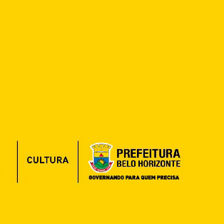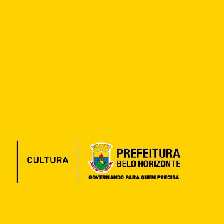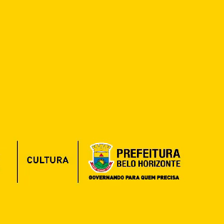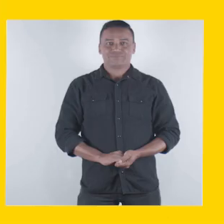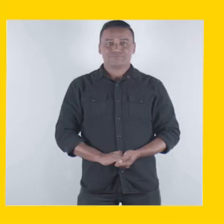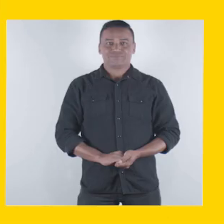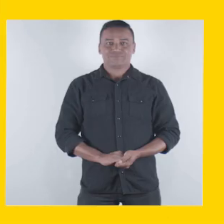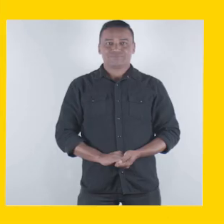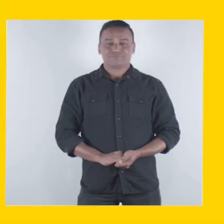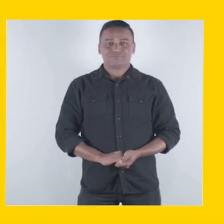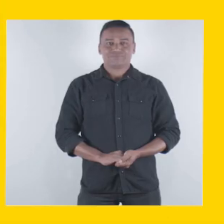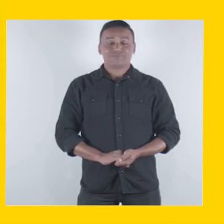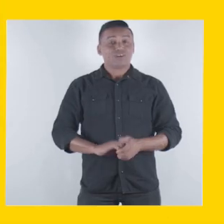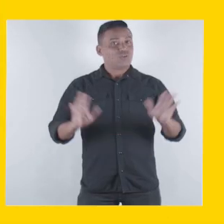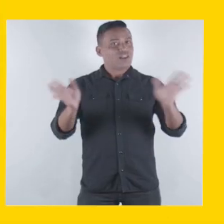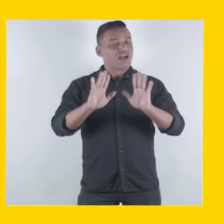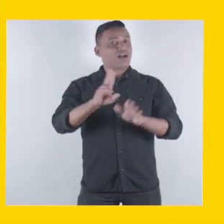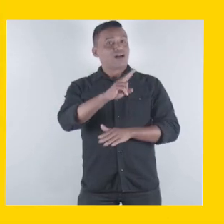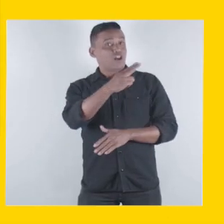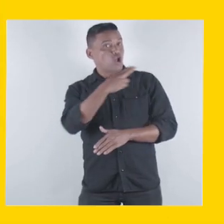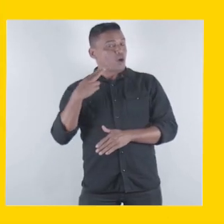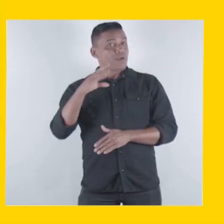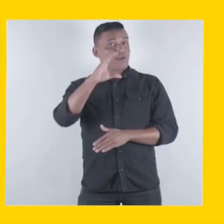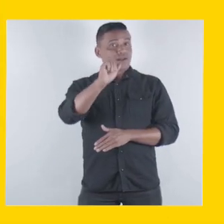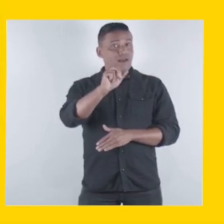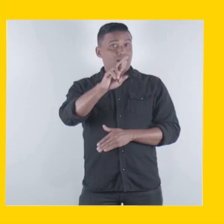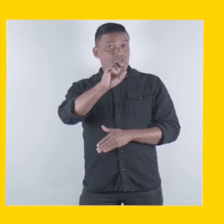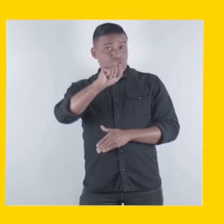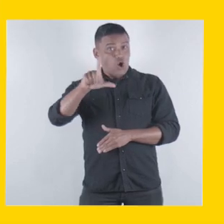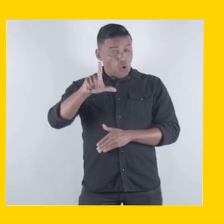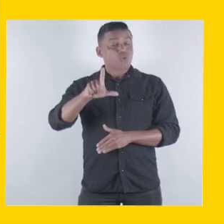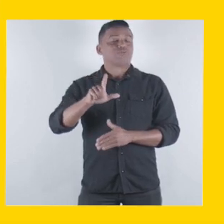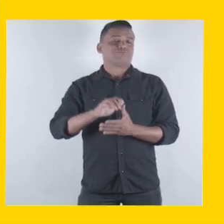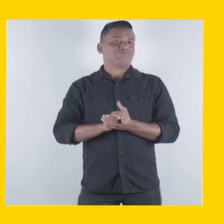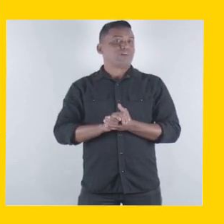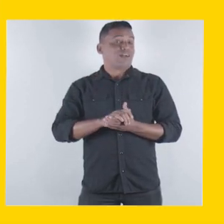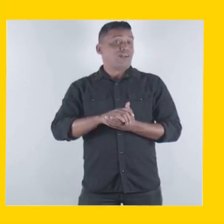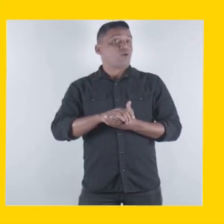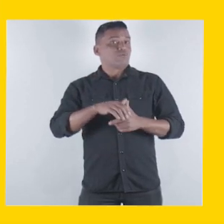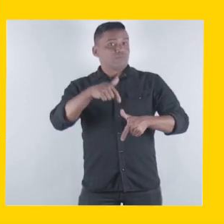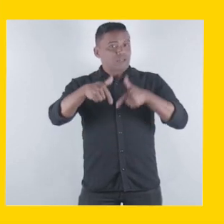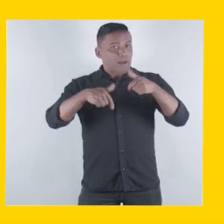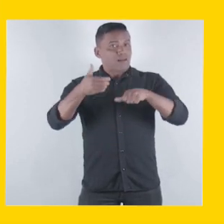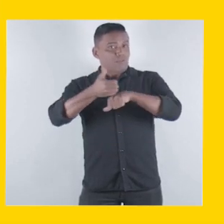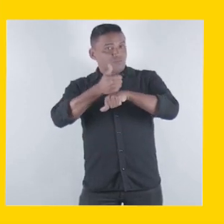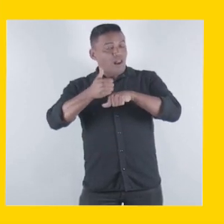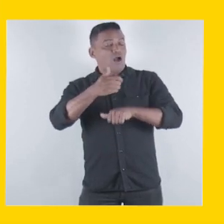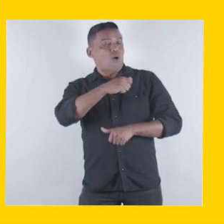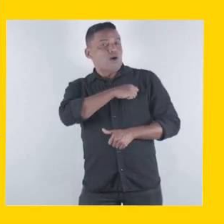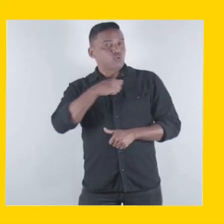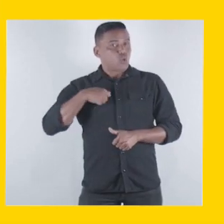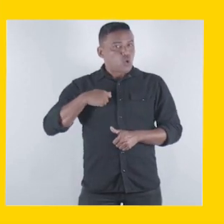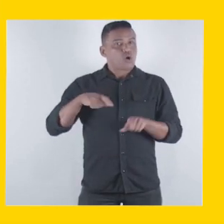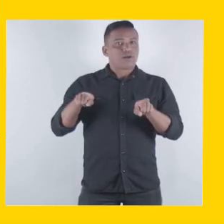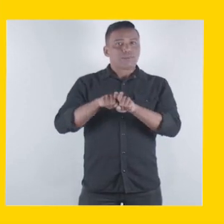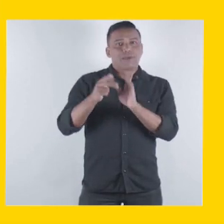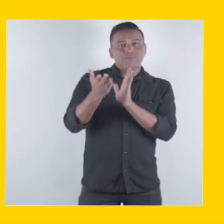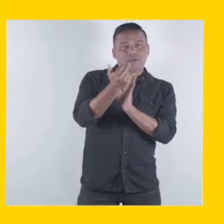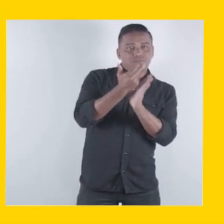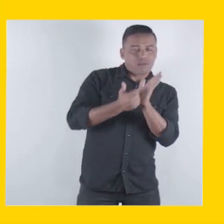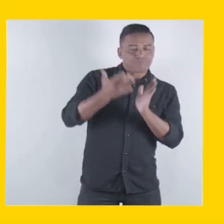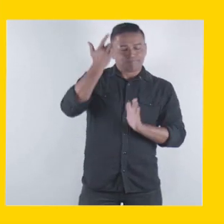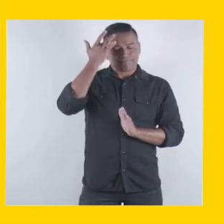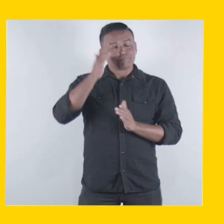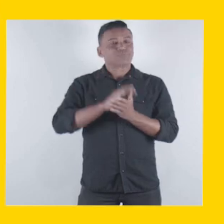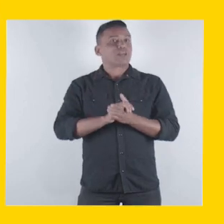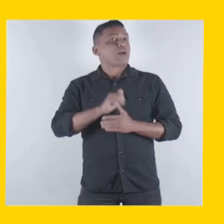Libras. Olá, meu nome é Carol Fernandes. Eu sou autora e ilustradora. Sou uma mulher negra